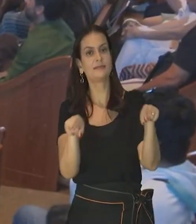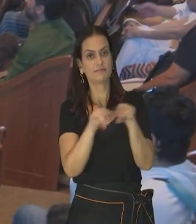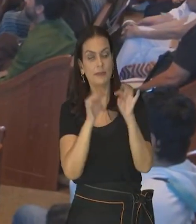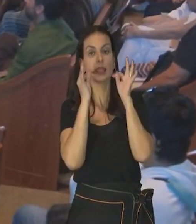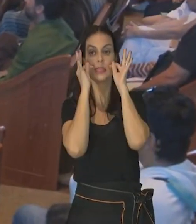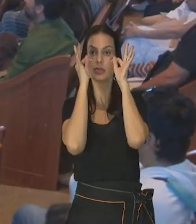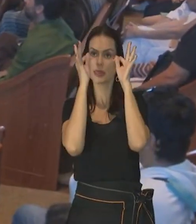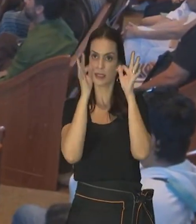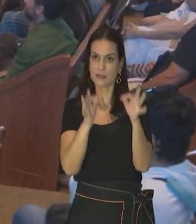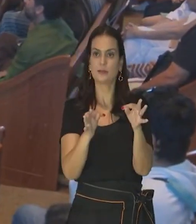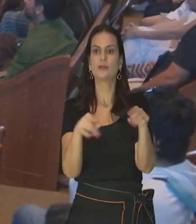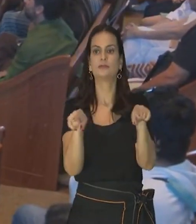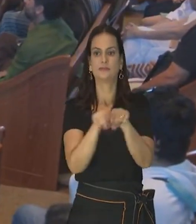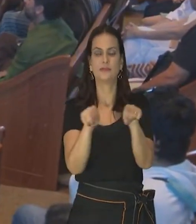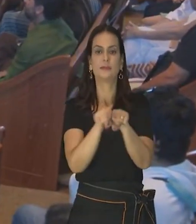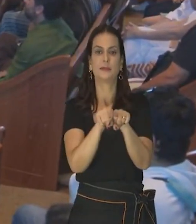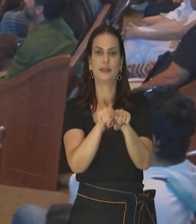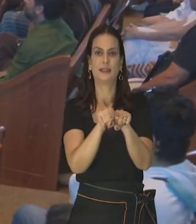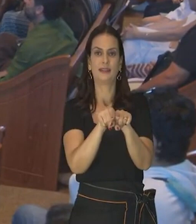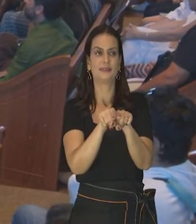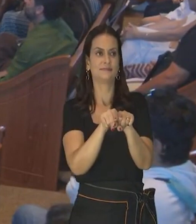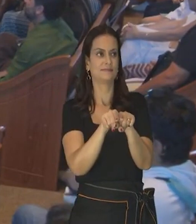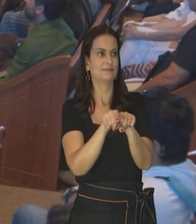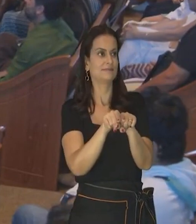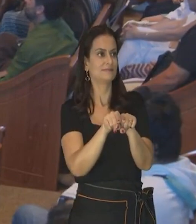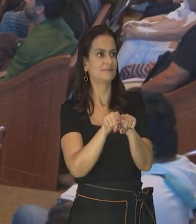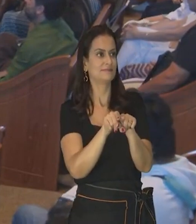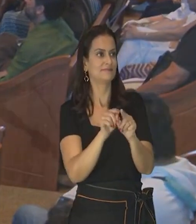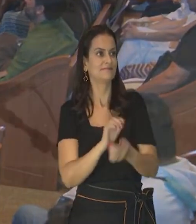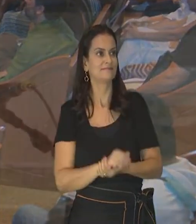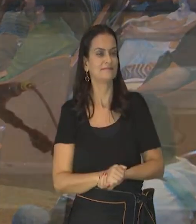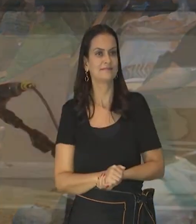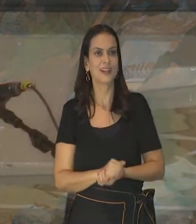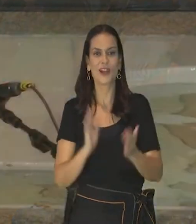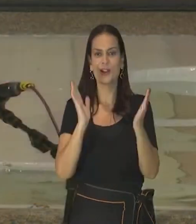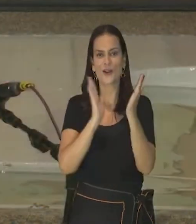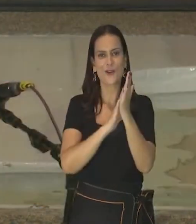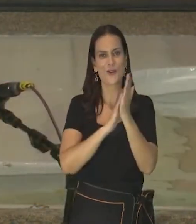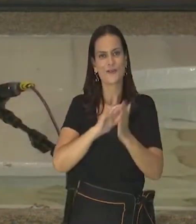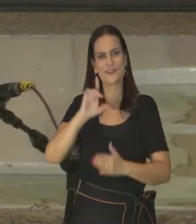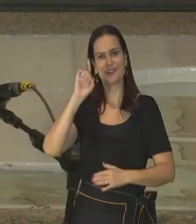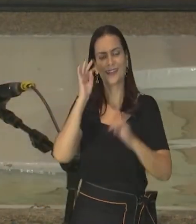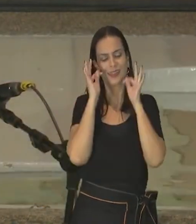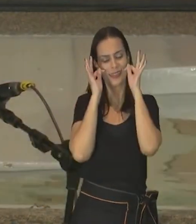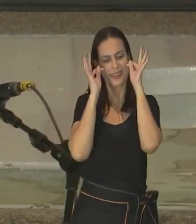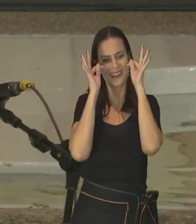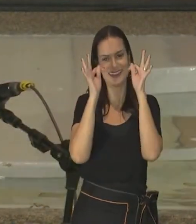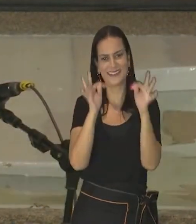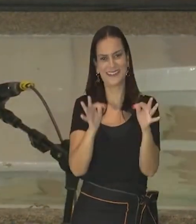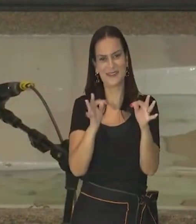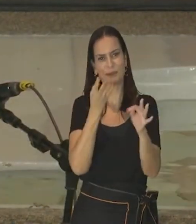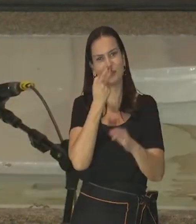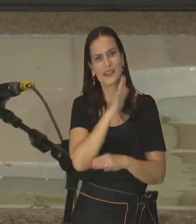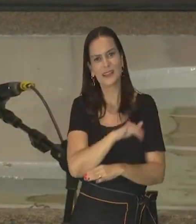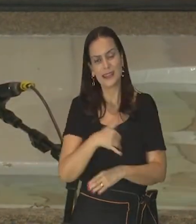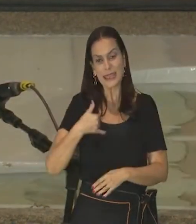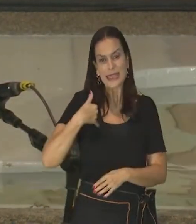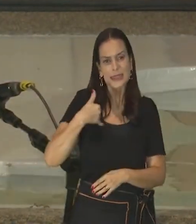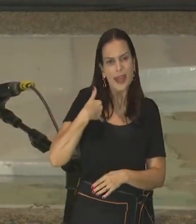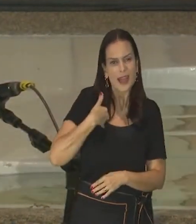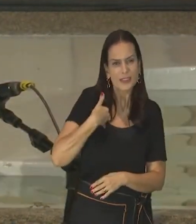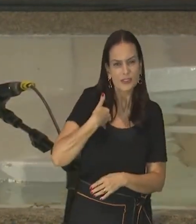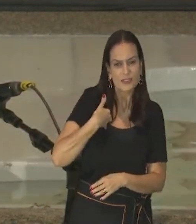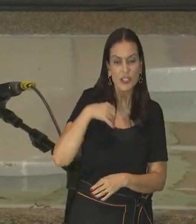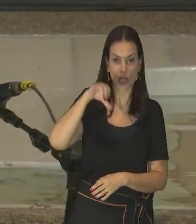testemunhando, aqui também à minha esquerda, aqui à minha esquerda. Nós louvamos a Deus pelo testemunho desta criança. Quantos anos você